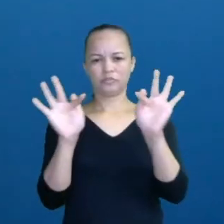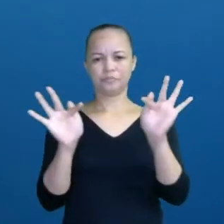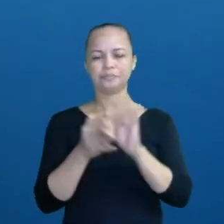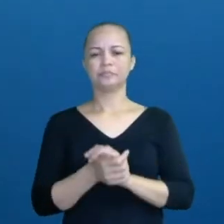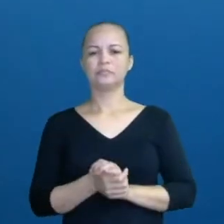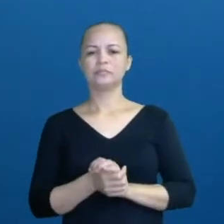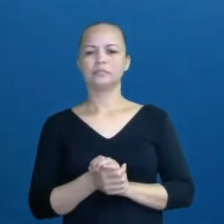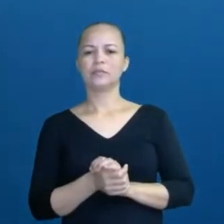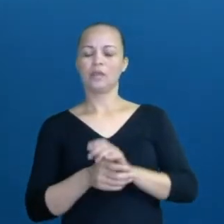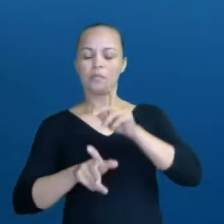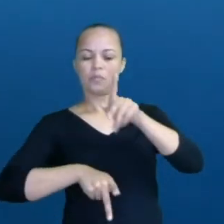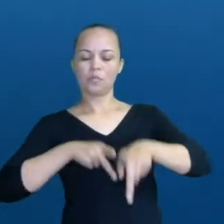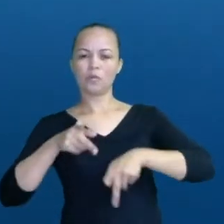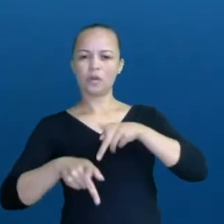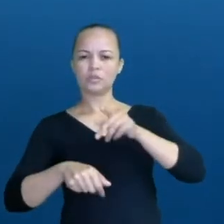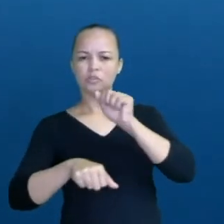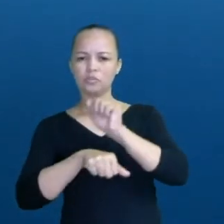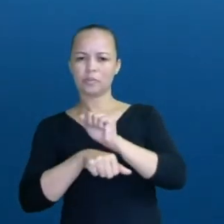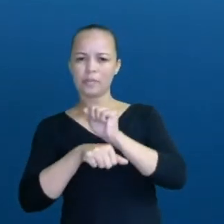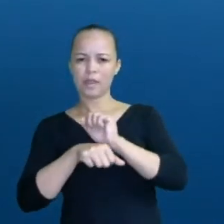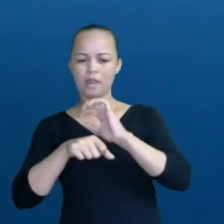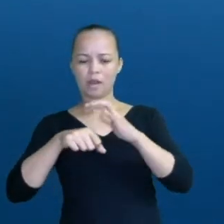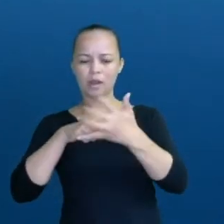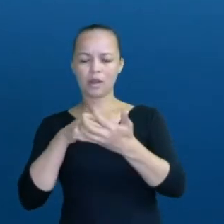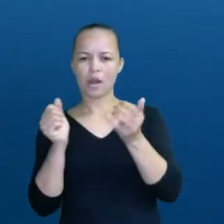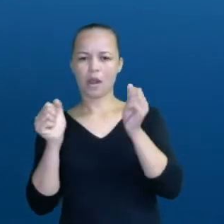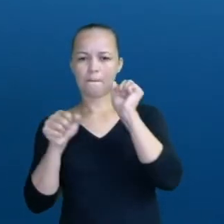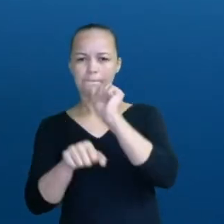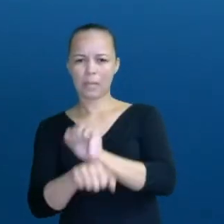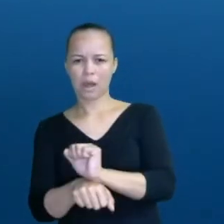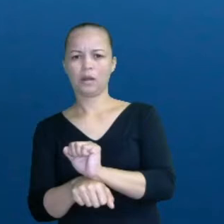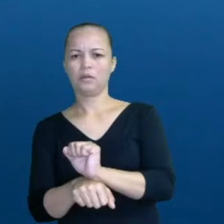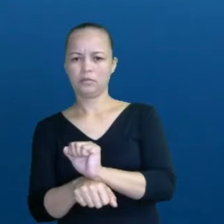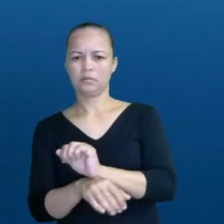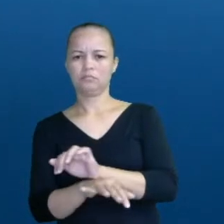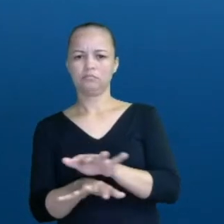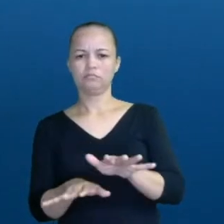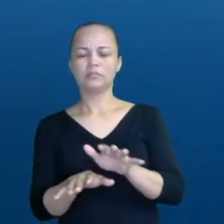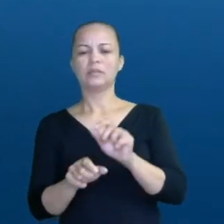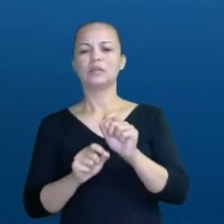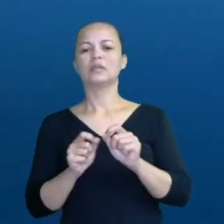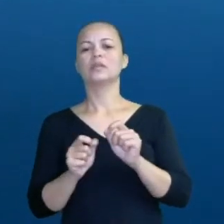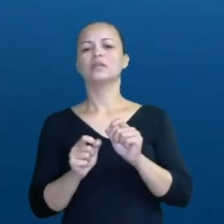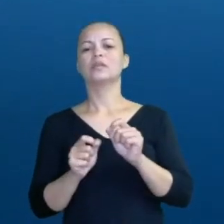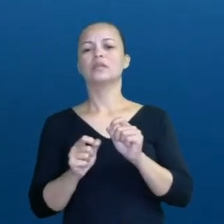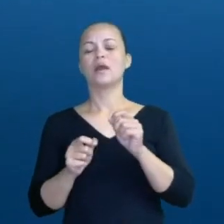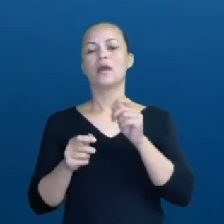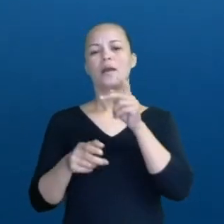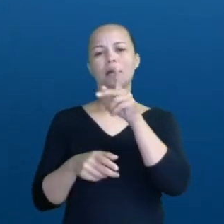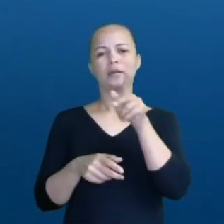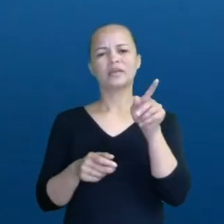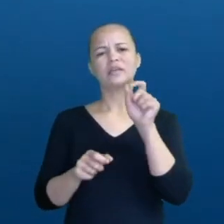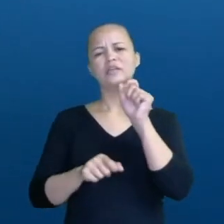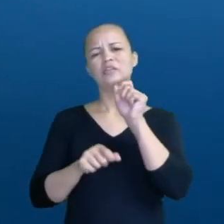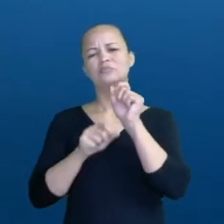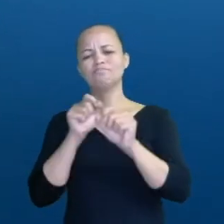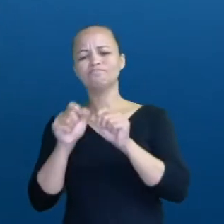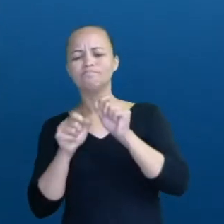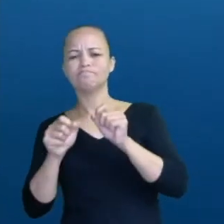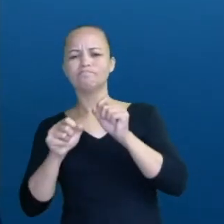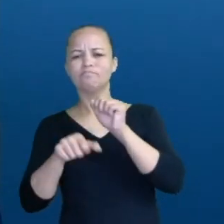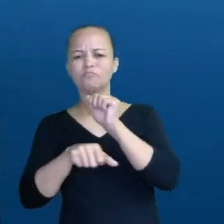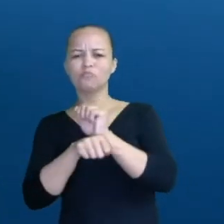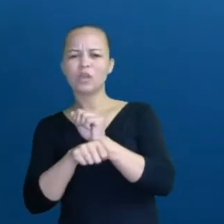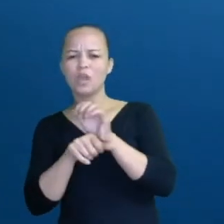A população espera pelo fim da pandemia. Quem espera pelo fim da pandemia? A população. Percebam que é